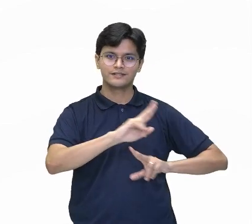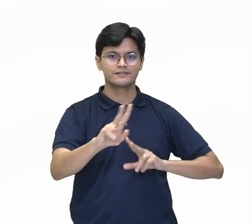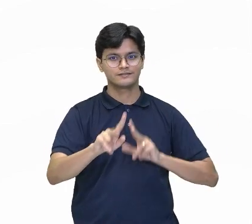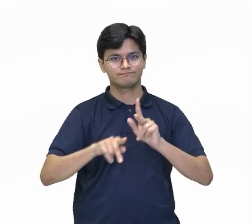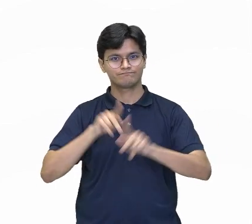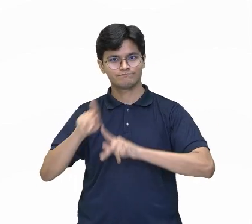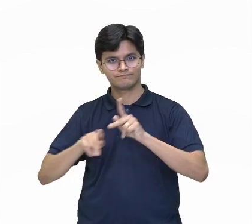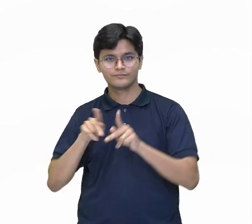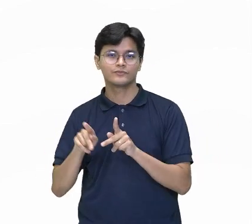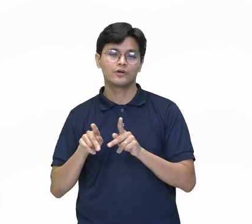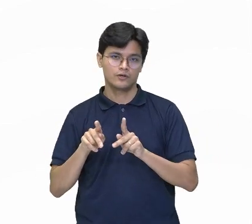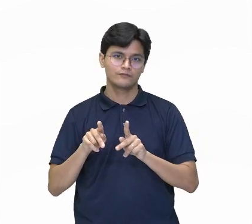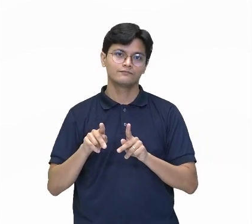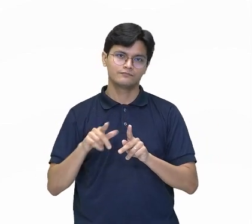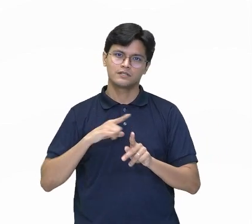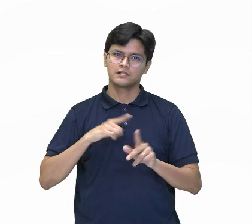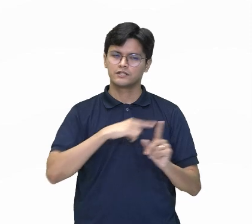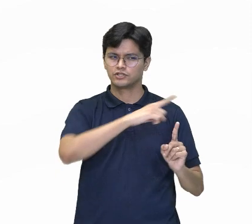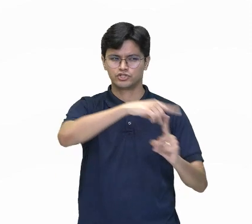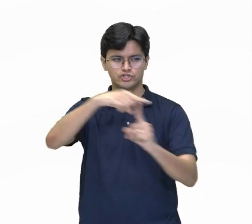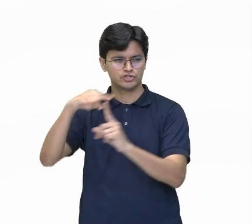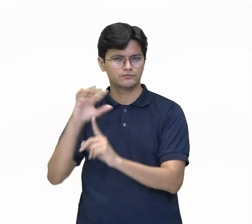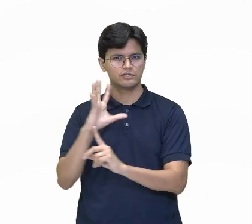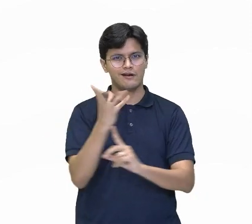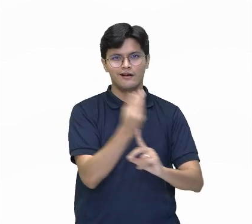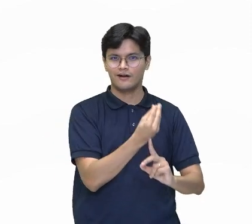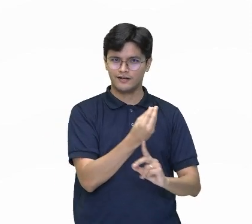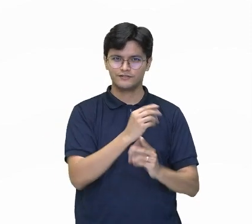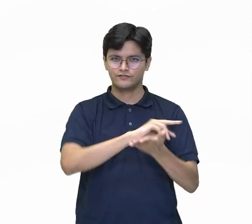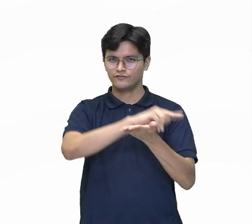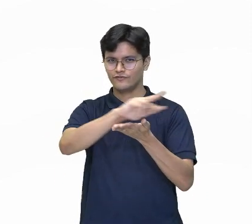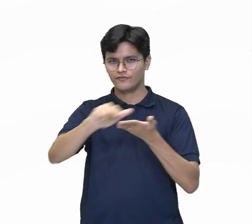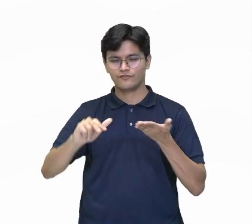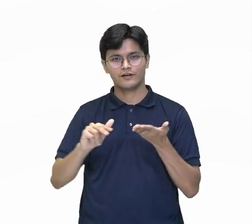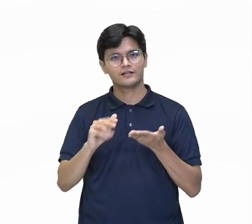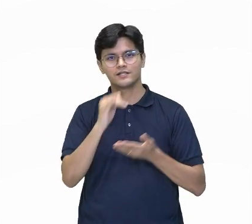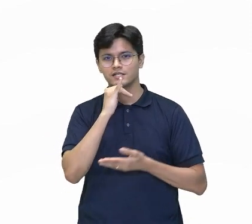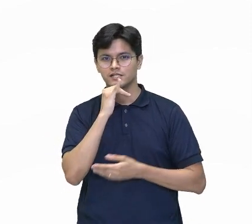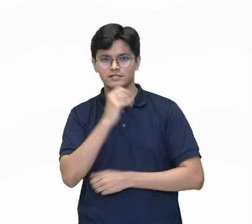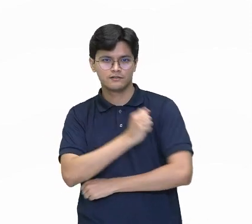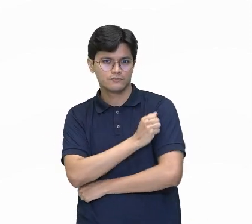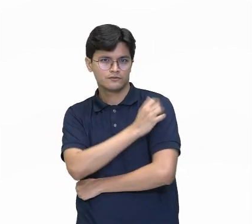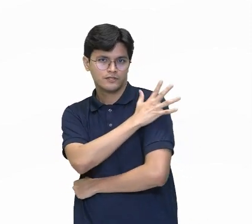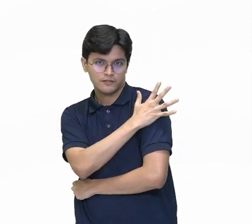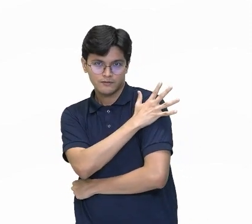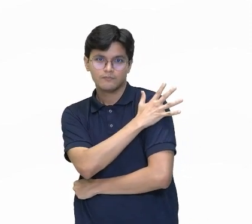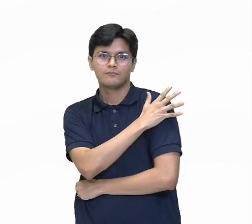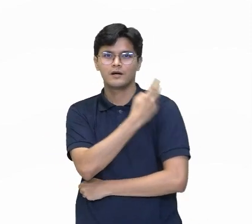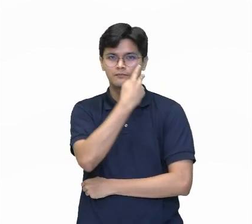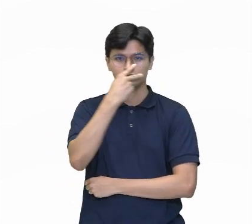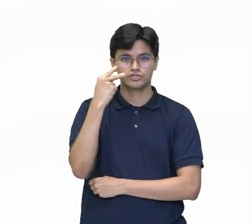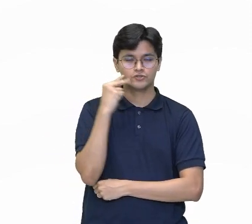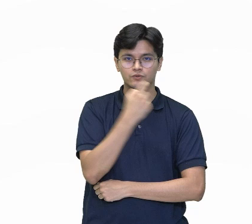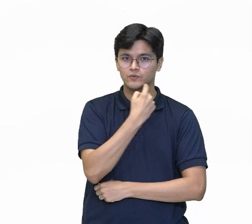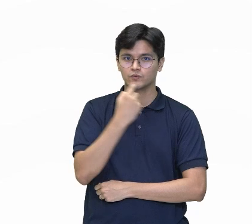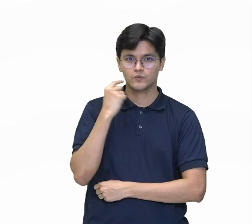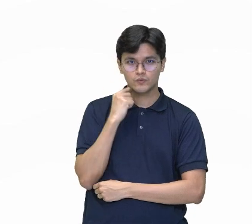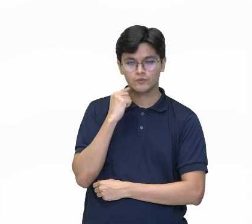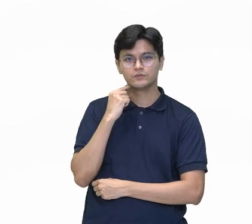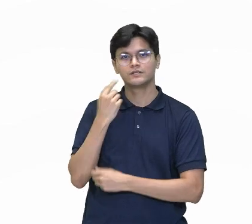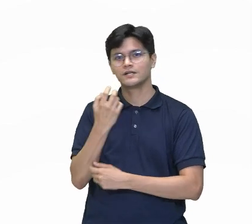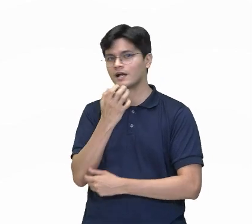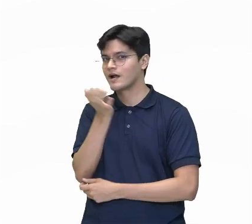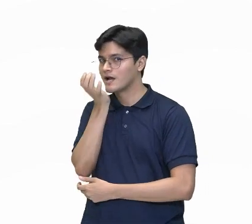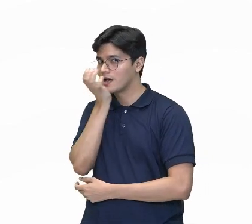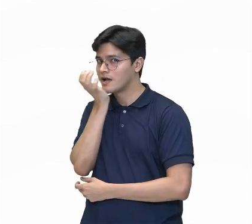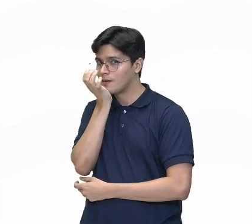ali. Então, nós temos, por exemplo, nós citamos aqui o Yanomami, né, o Ticuna, o Kayapó, que possuem